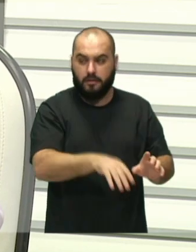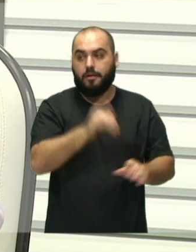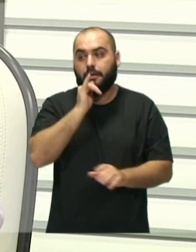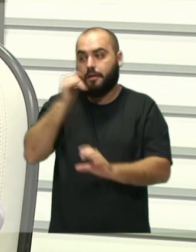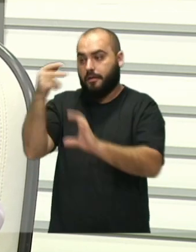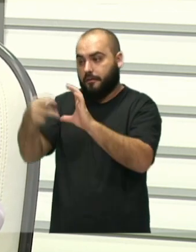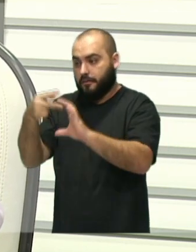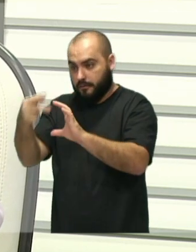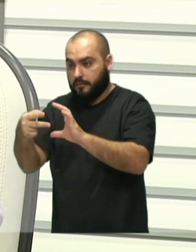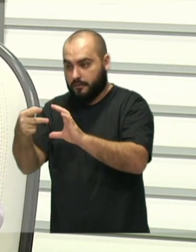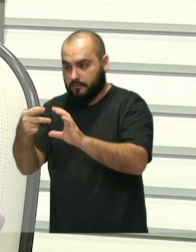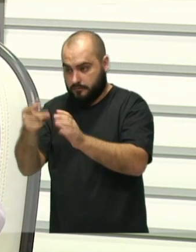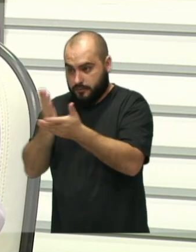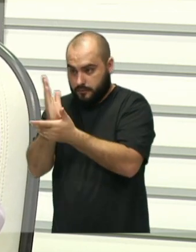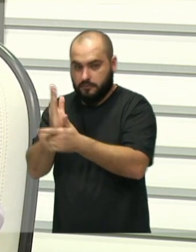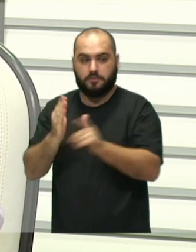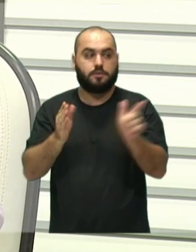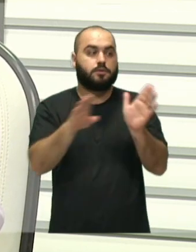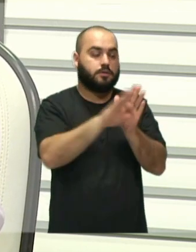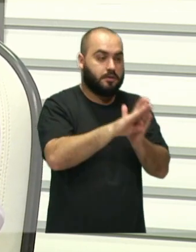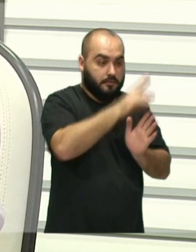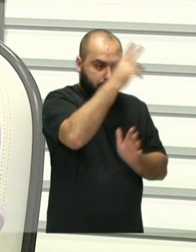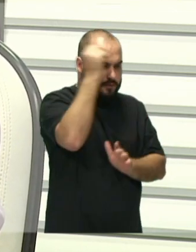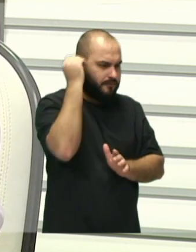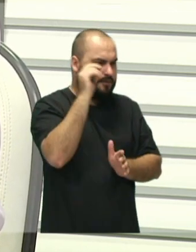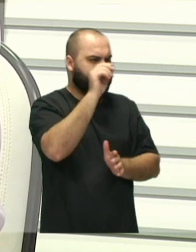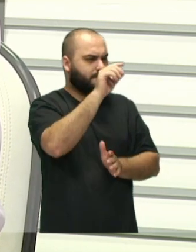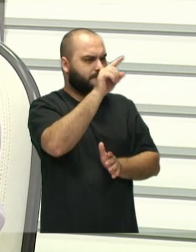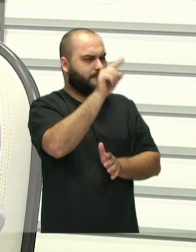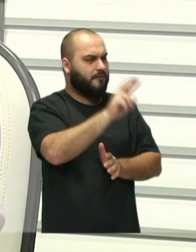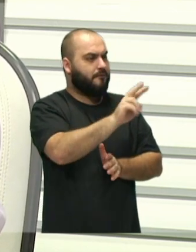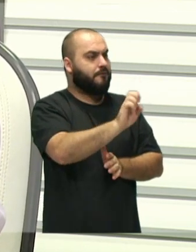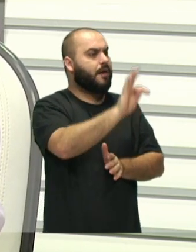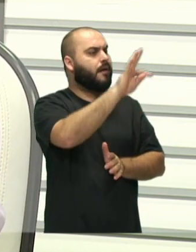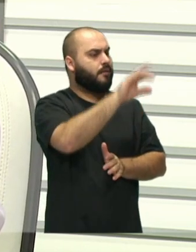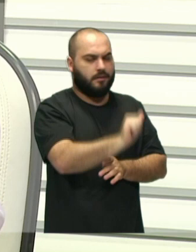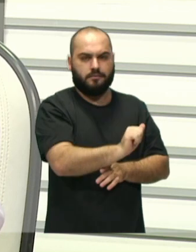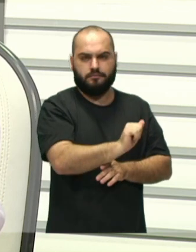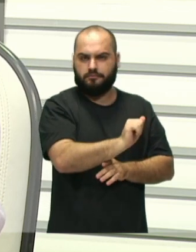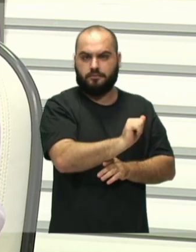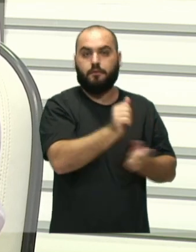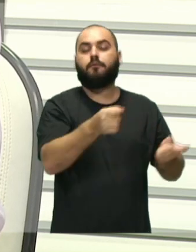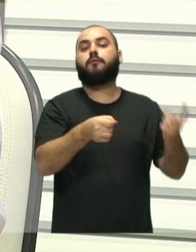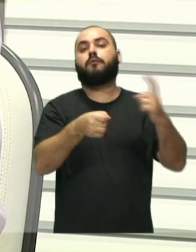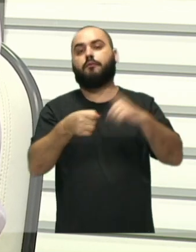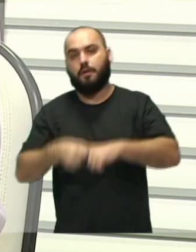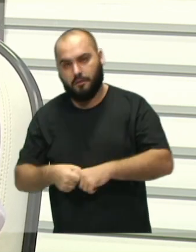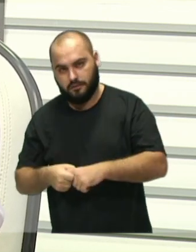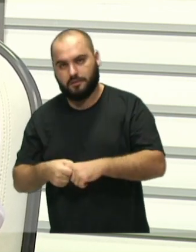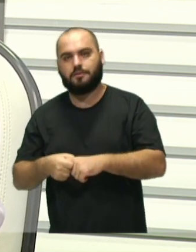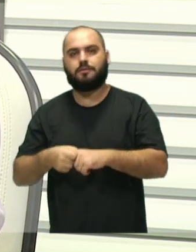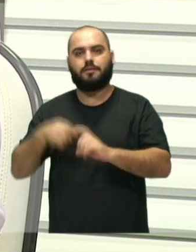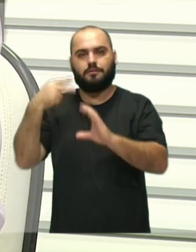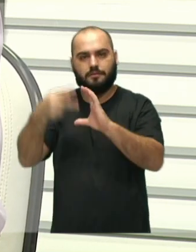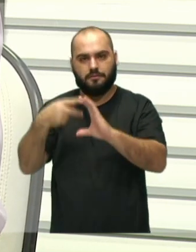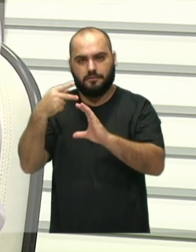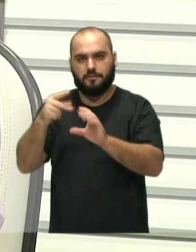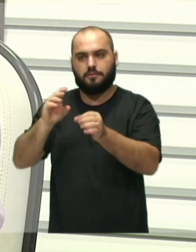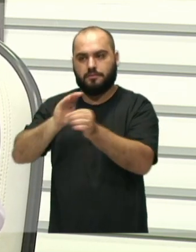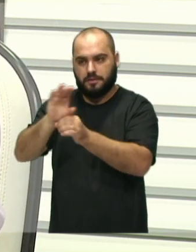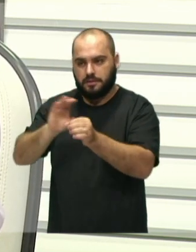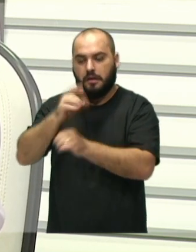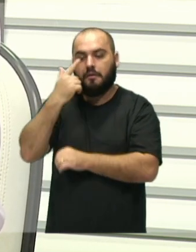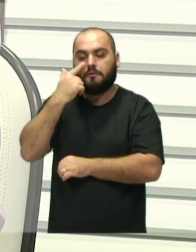câmara aprovou ele pode ver tá ele vê tá nesse projeto Projeto Volta para câmera as comissões vão usar aparecer de novo